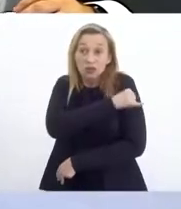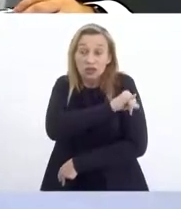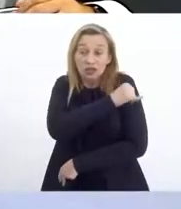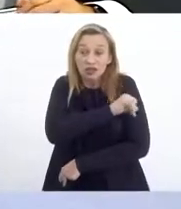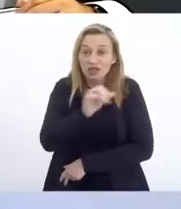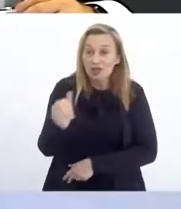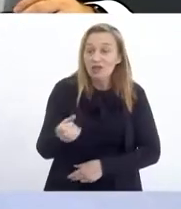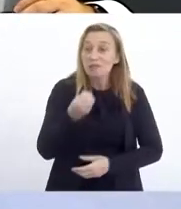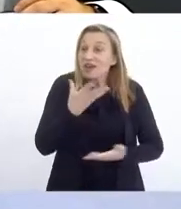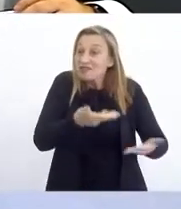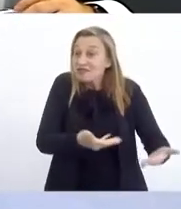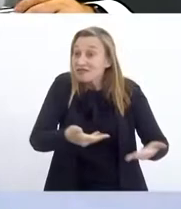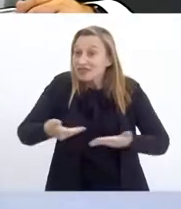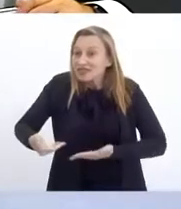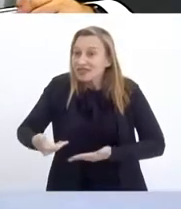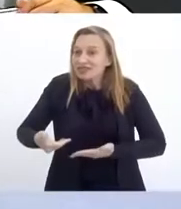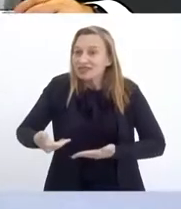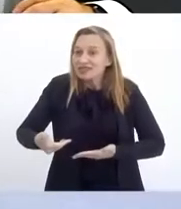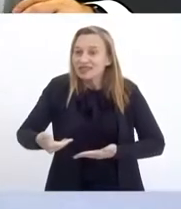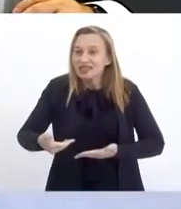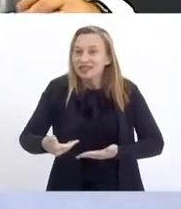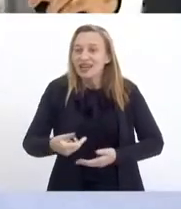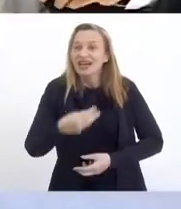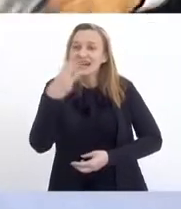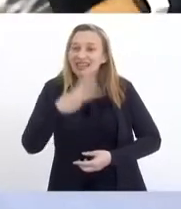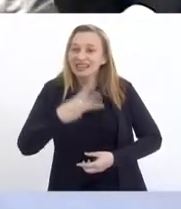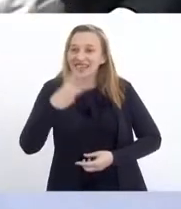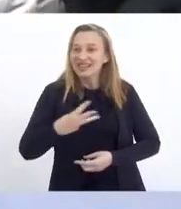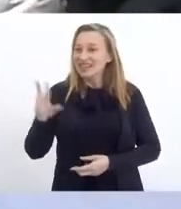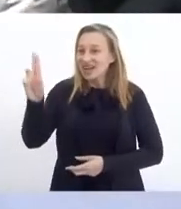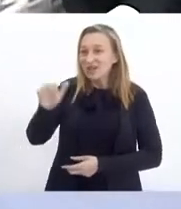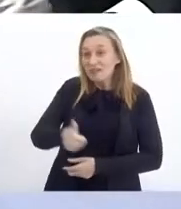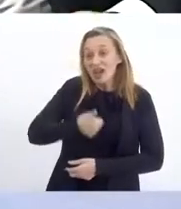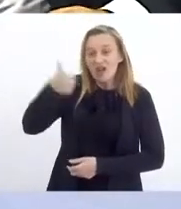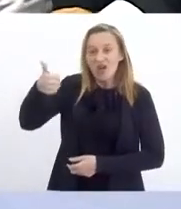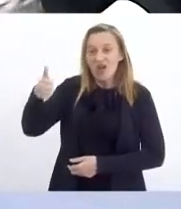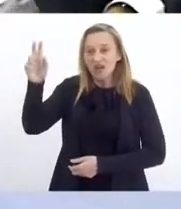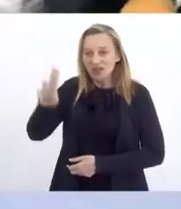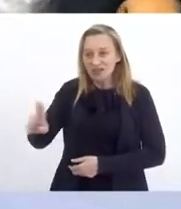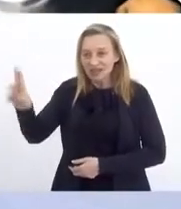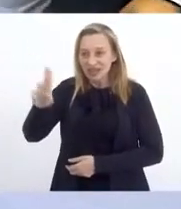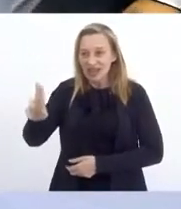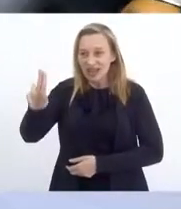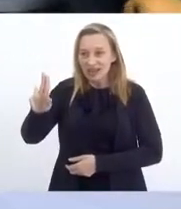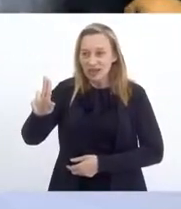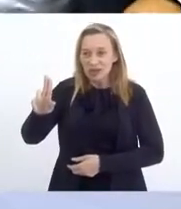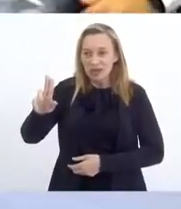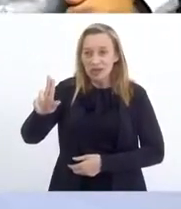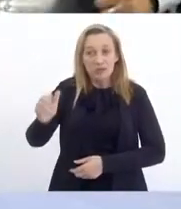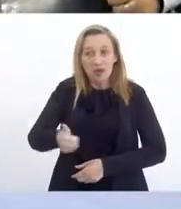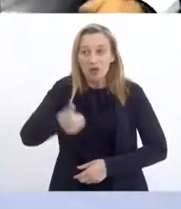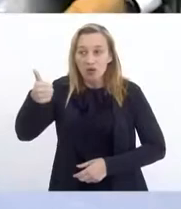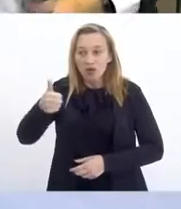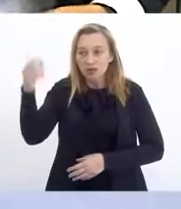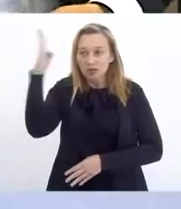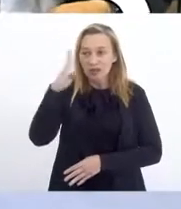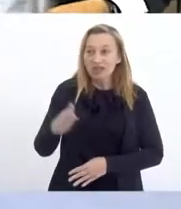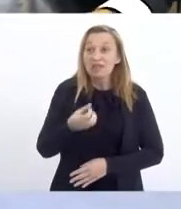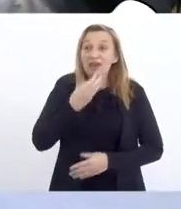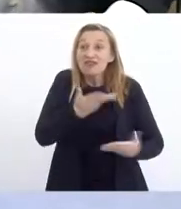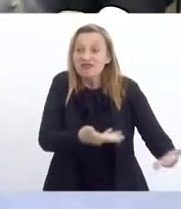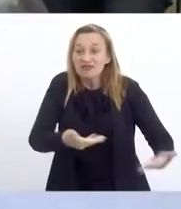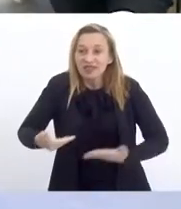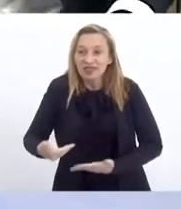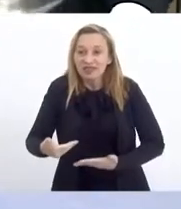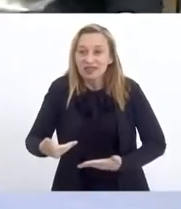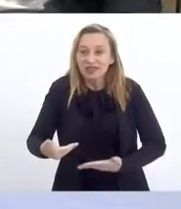sejam bem-vindos à terceira melhor universidade estadual do Brasil, sejam bem-vindos